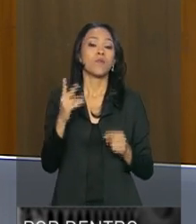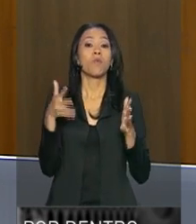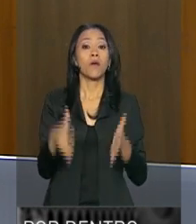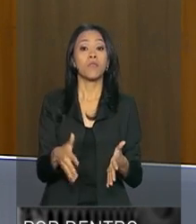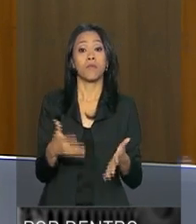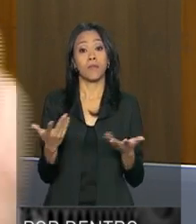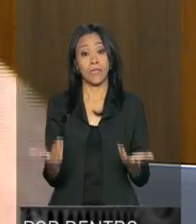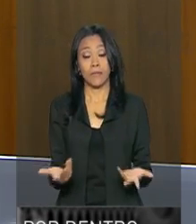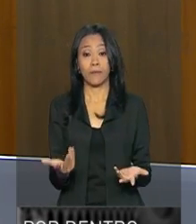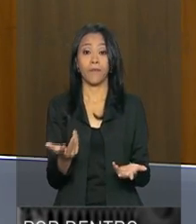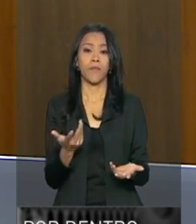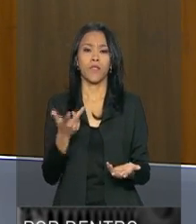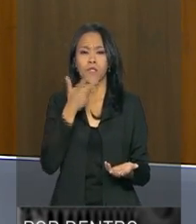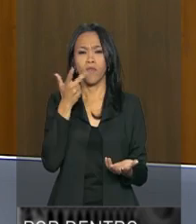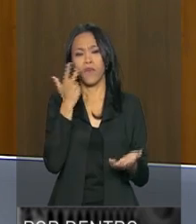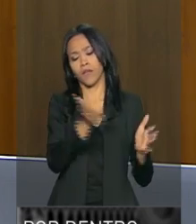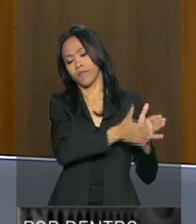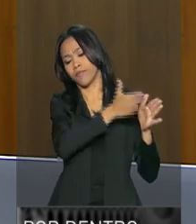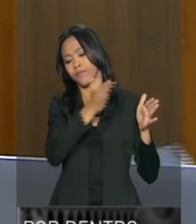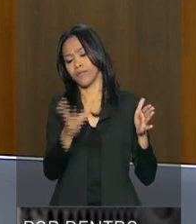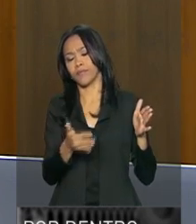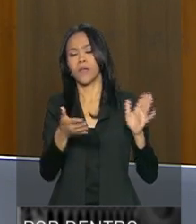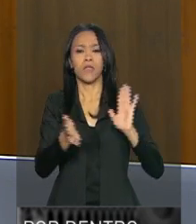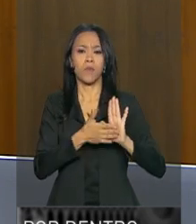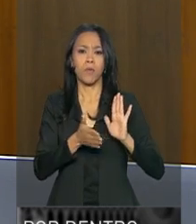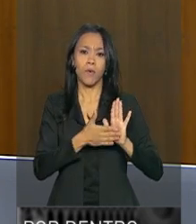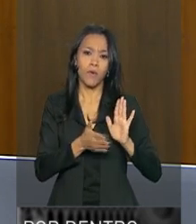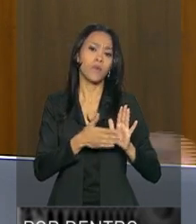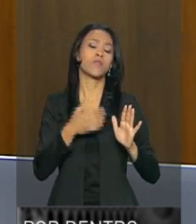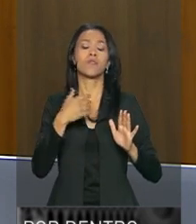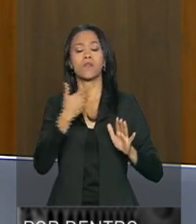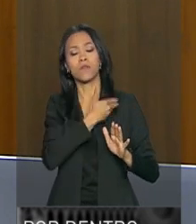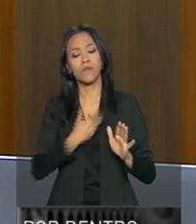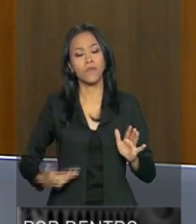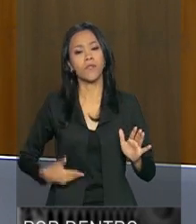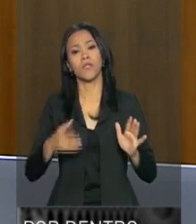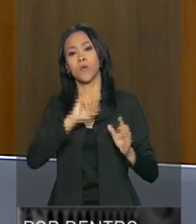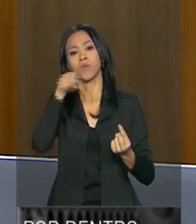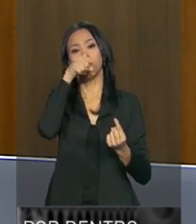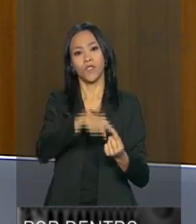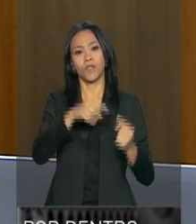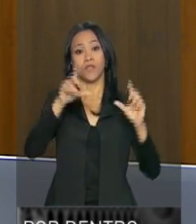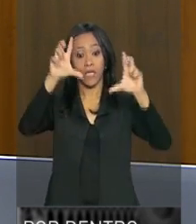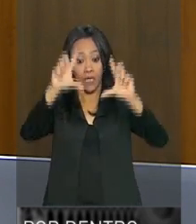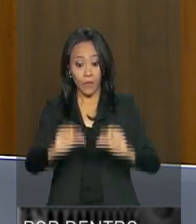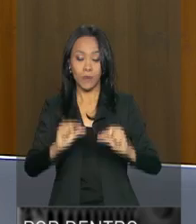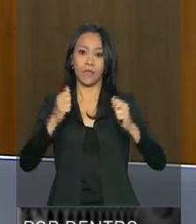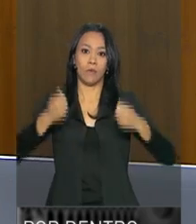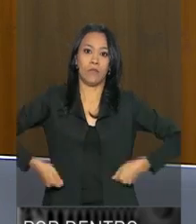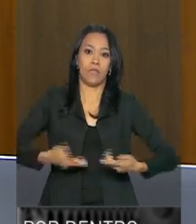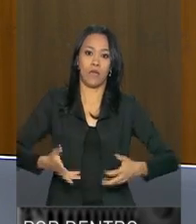ministro a gente está falando ao longo do programa de várias medidas do governo para enxugar os gastos eu queria perguntar o senhor como tal decreto que